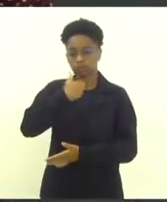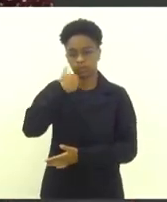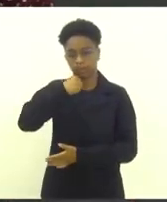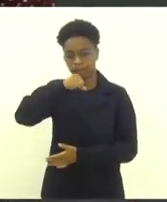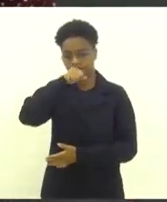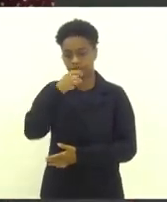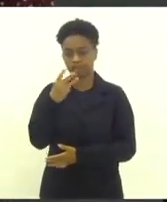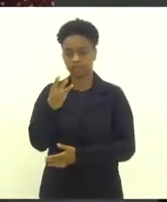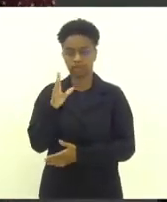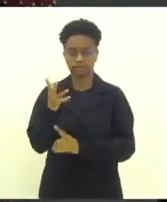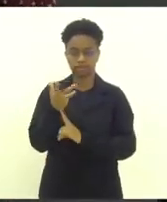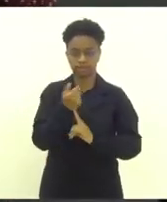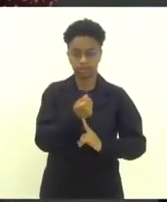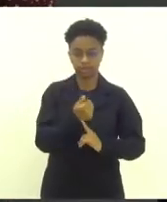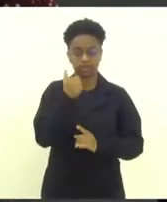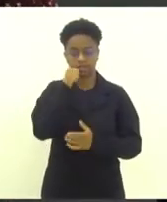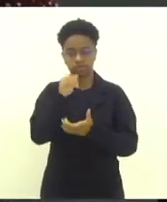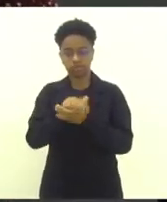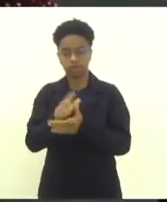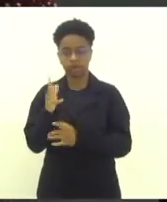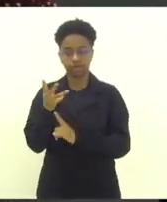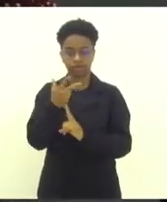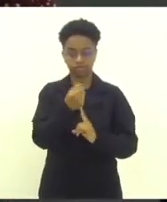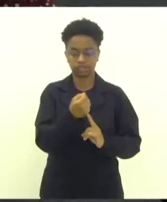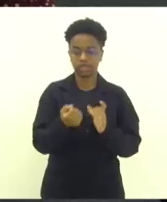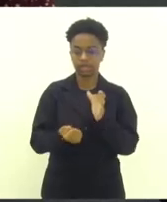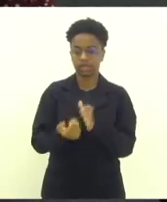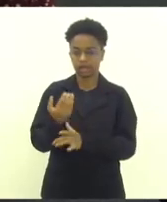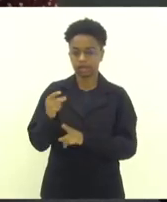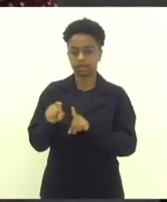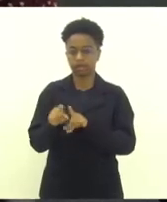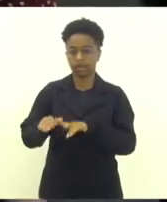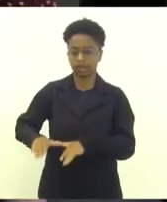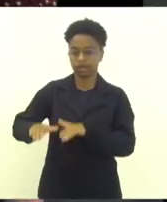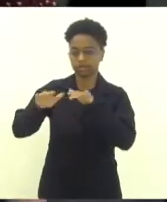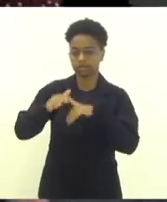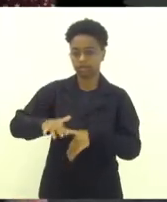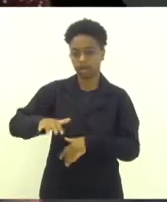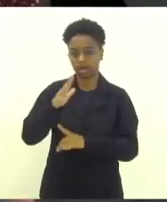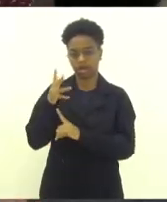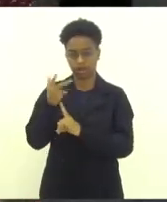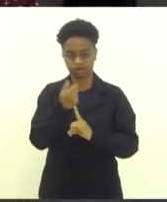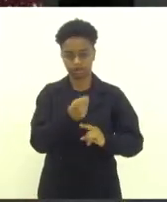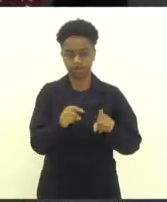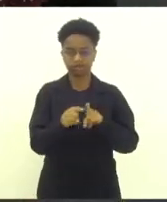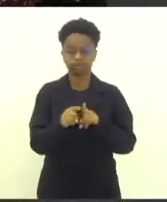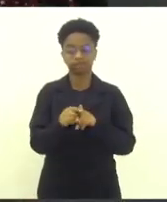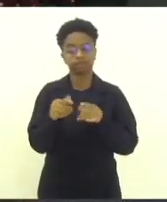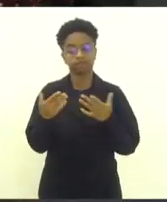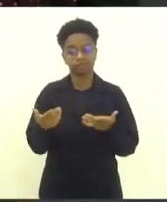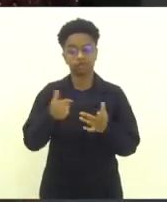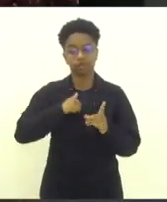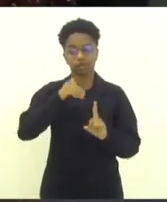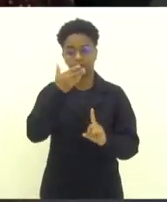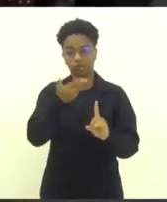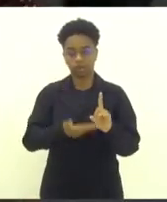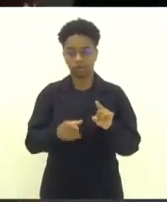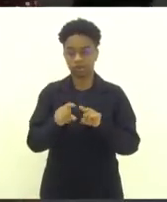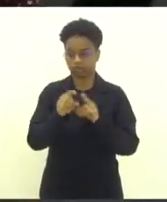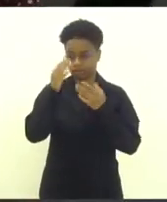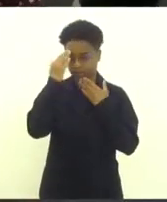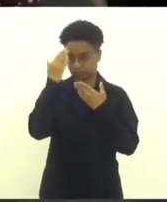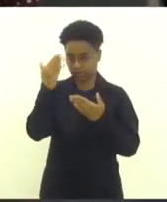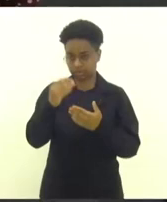sua esposa de artistas criada e formada nesse meio artístico também então vai aqui minha homenagem gratidão